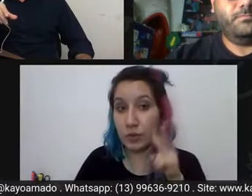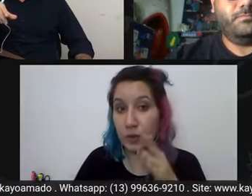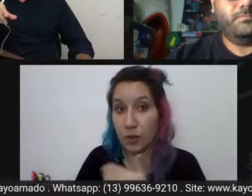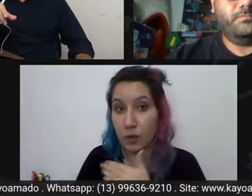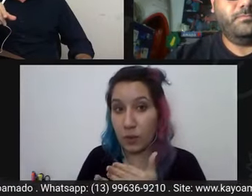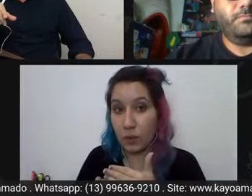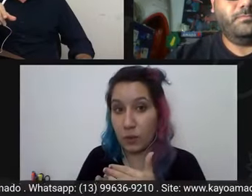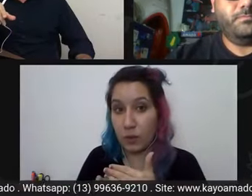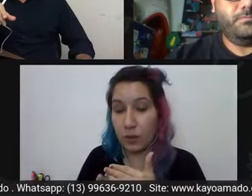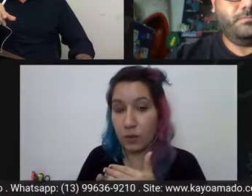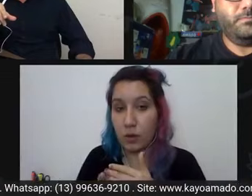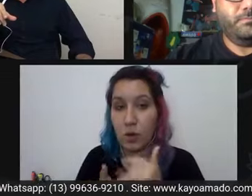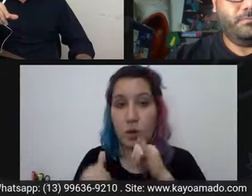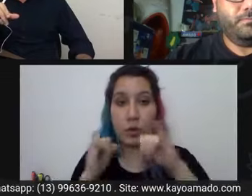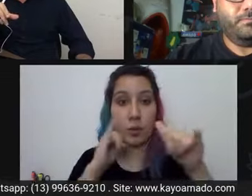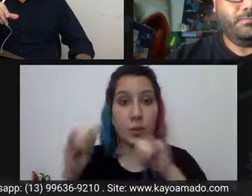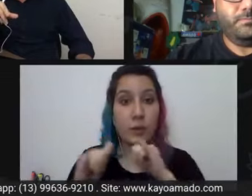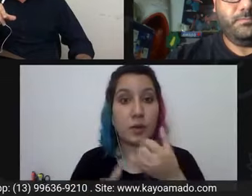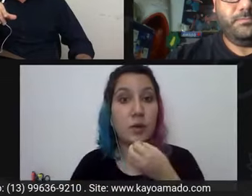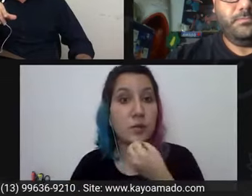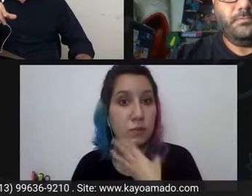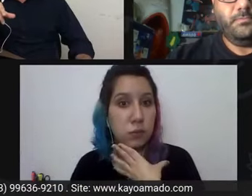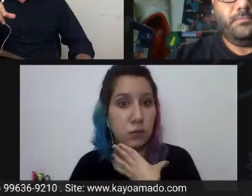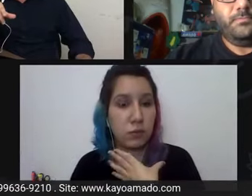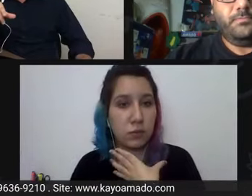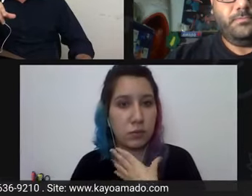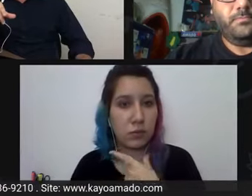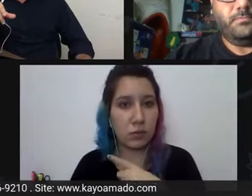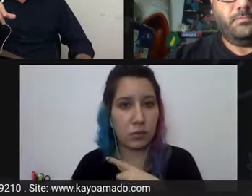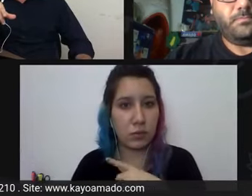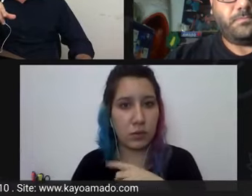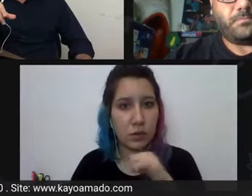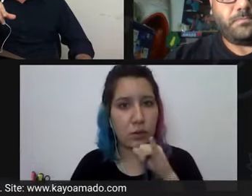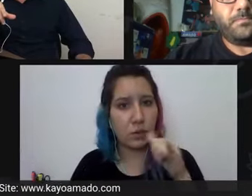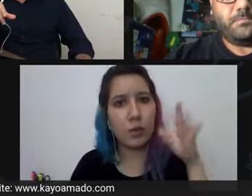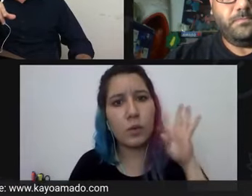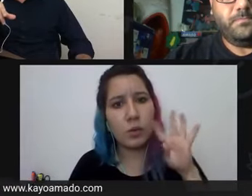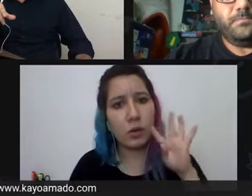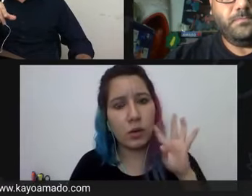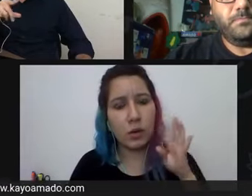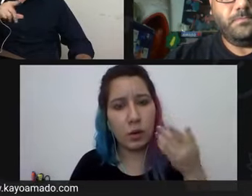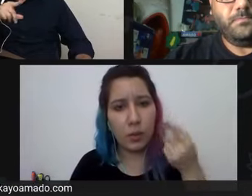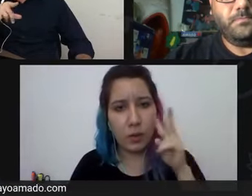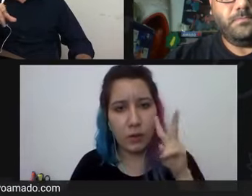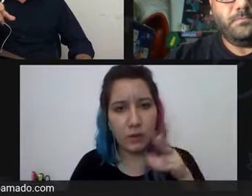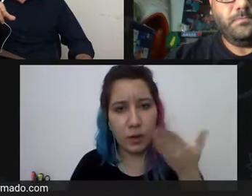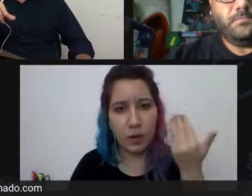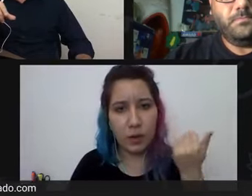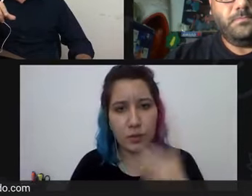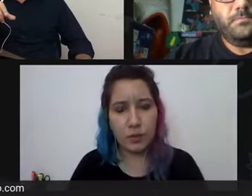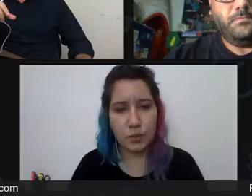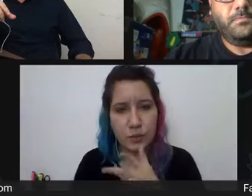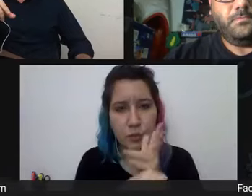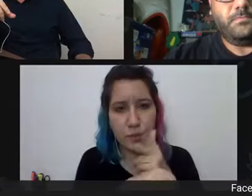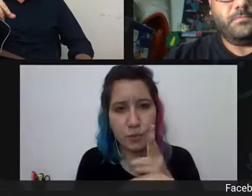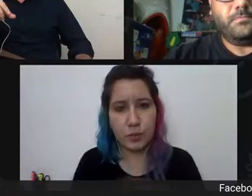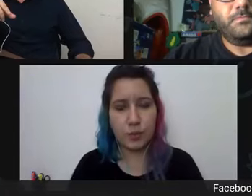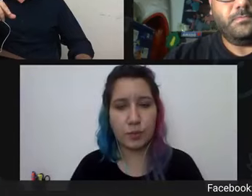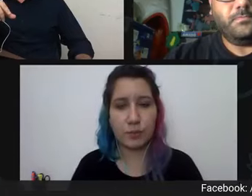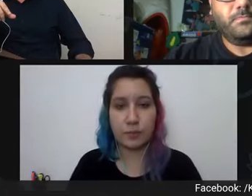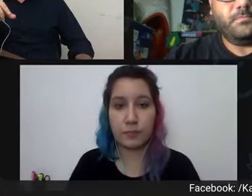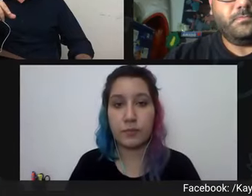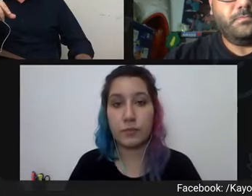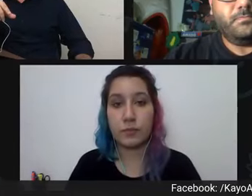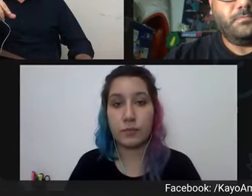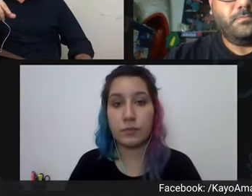alguns comentários bons que passaram na tela aí. Tem alguns comentários legais para a gente ver aqui antes? Antes do vídeo da Andréia? Vamos ver?